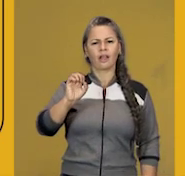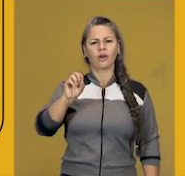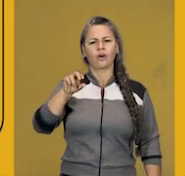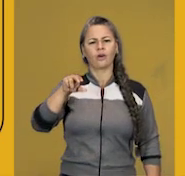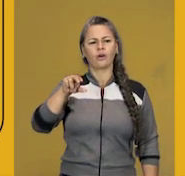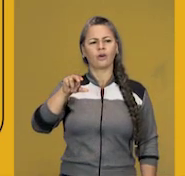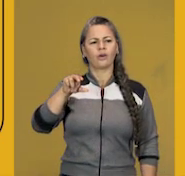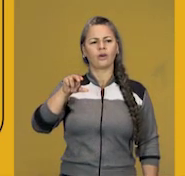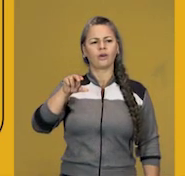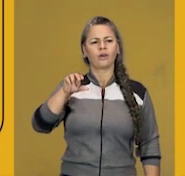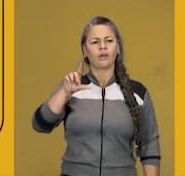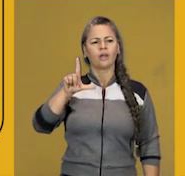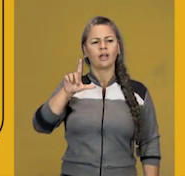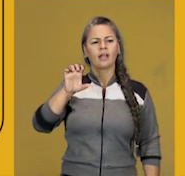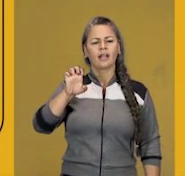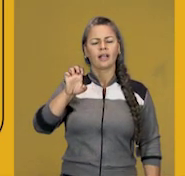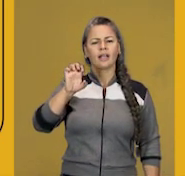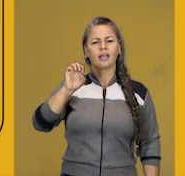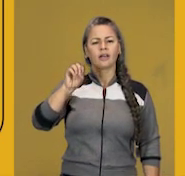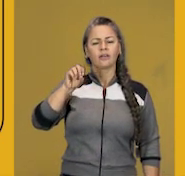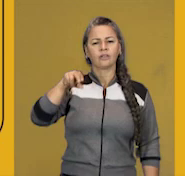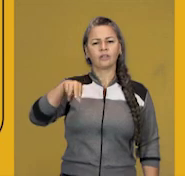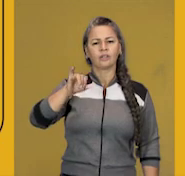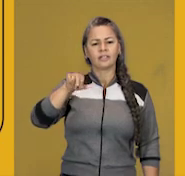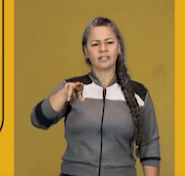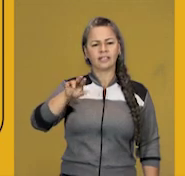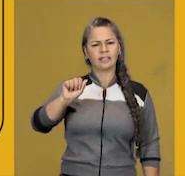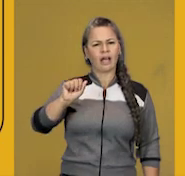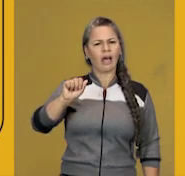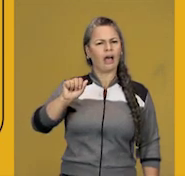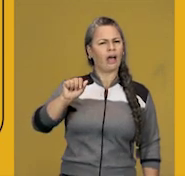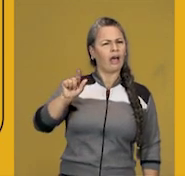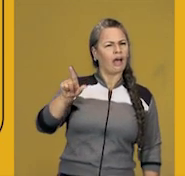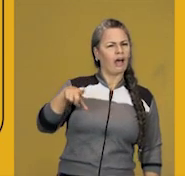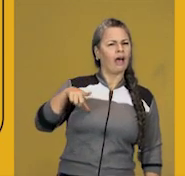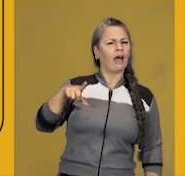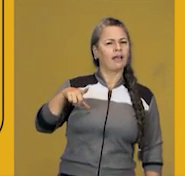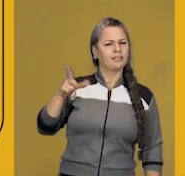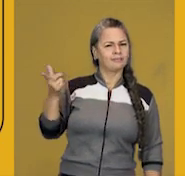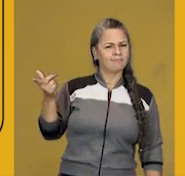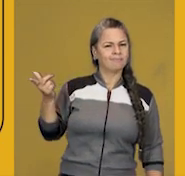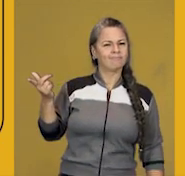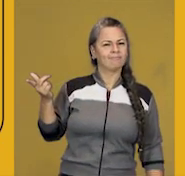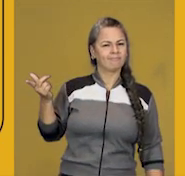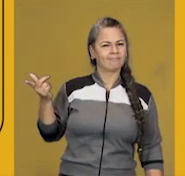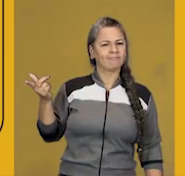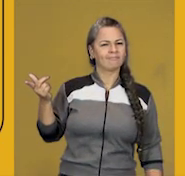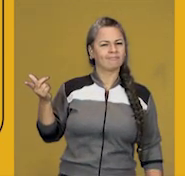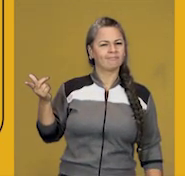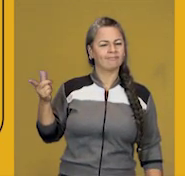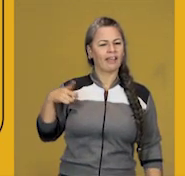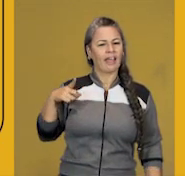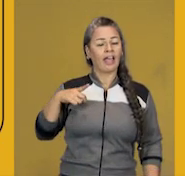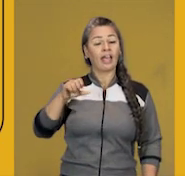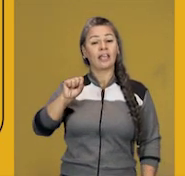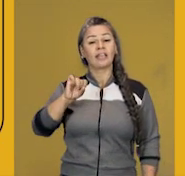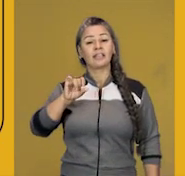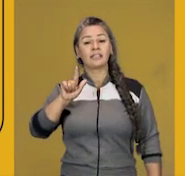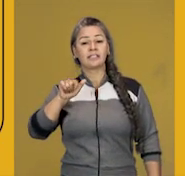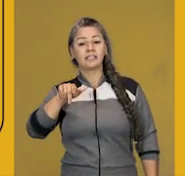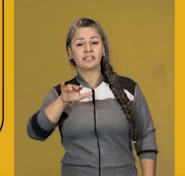a fazer as suposições. Ah, é do signo de leão. para quem acredita. Né?